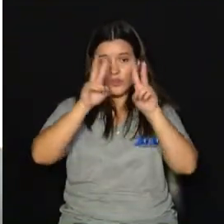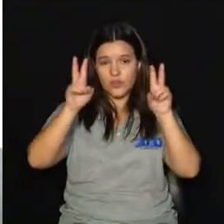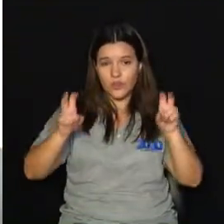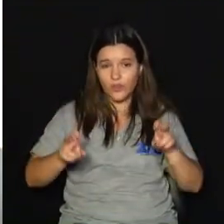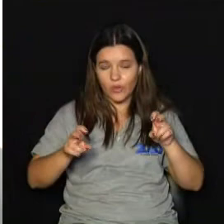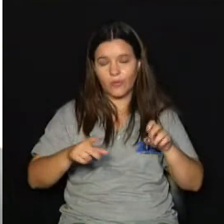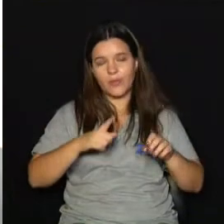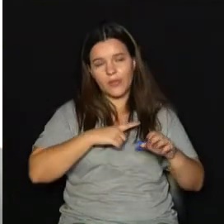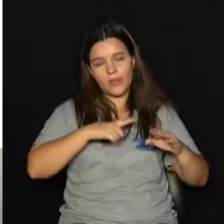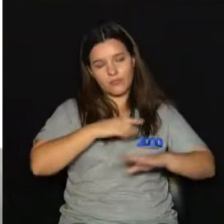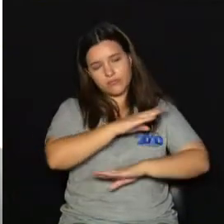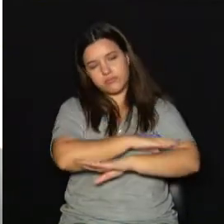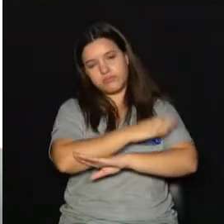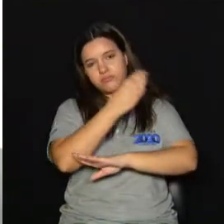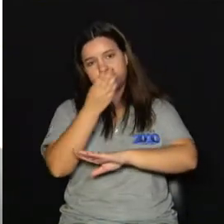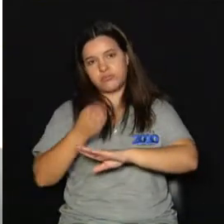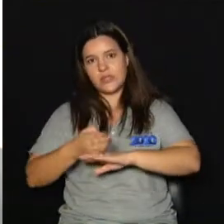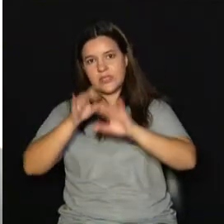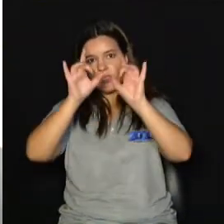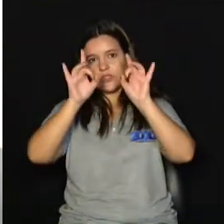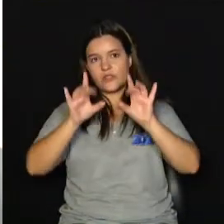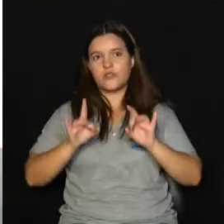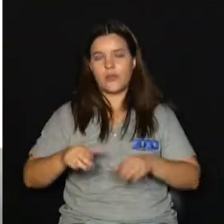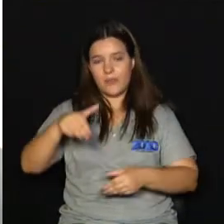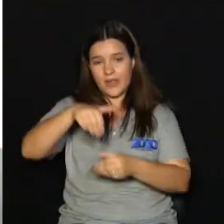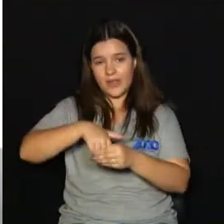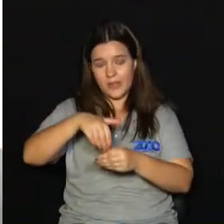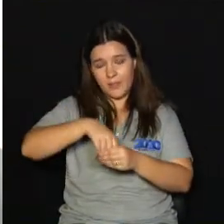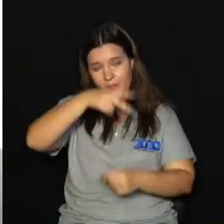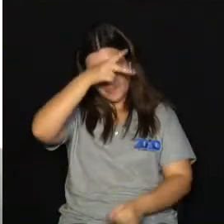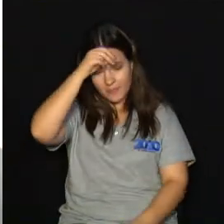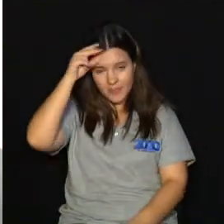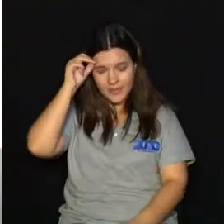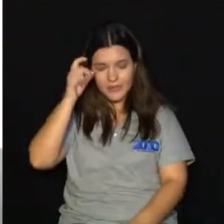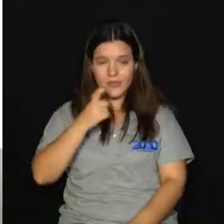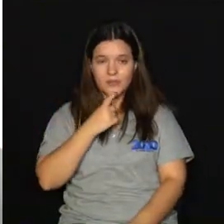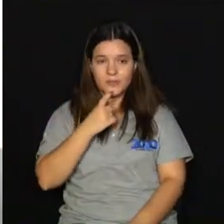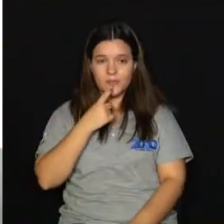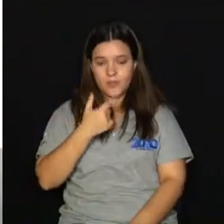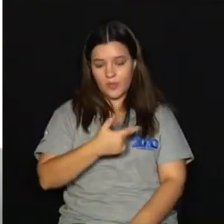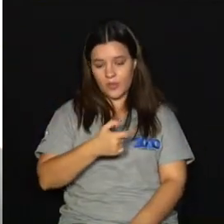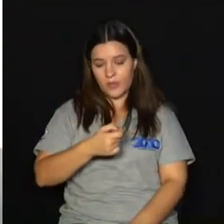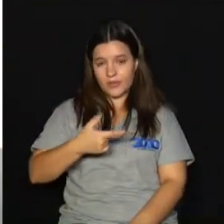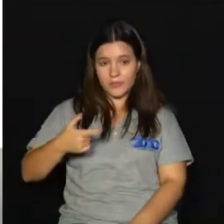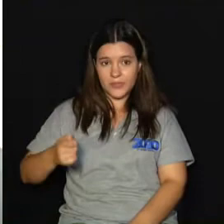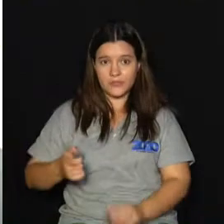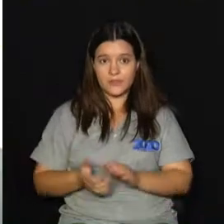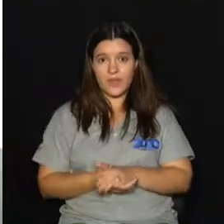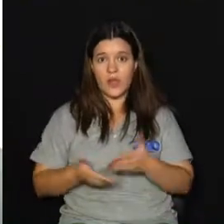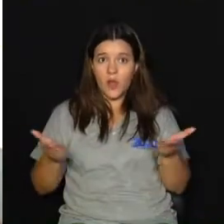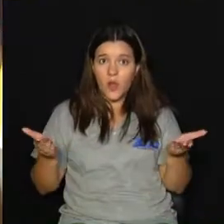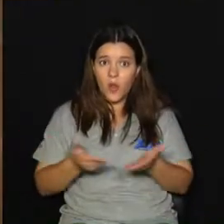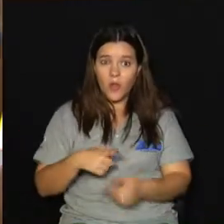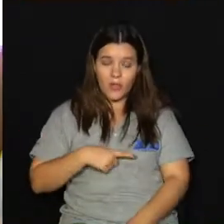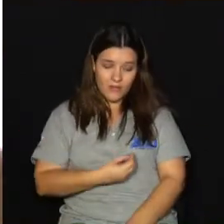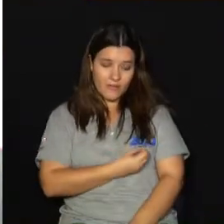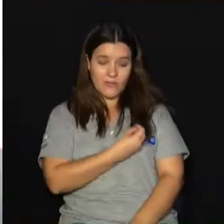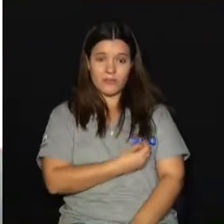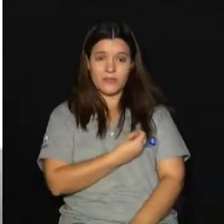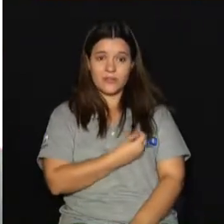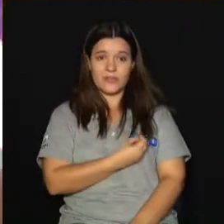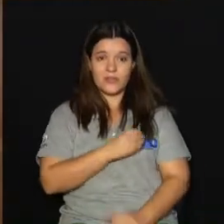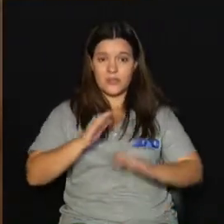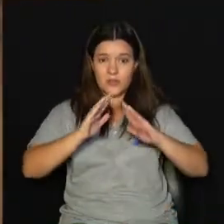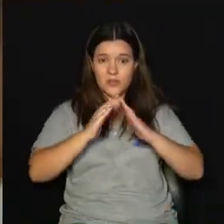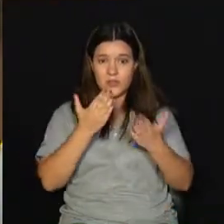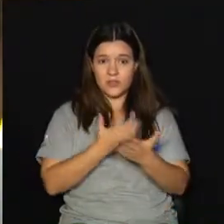cobertura especial sobre as eleições municipais de Campinas de 2020. E dessa vez nós estamos na